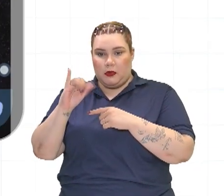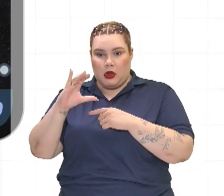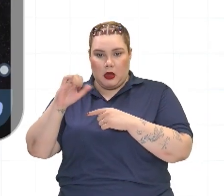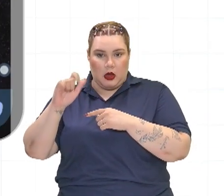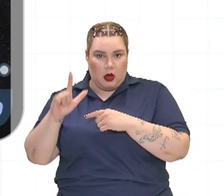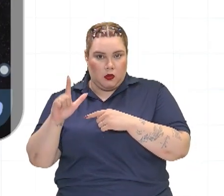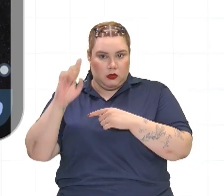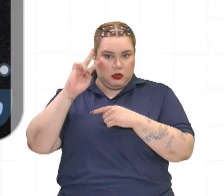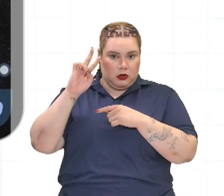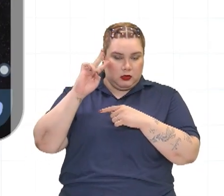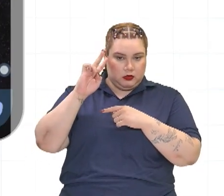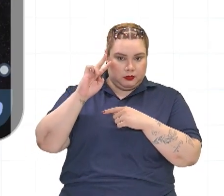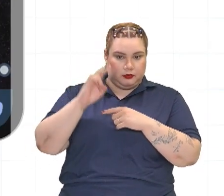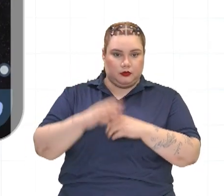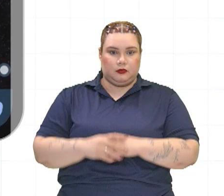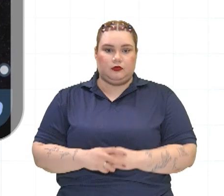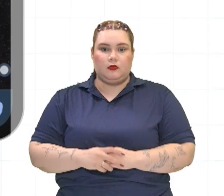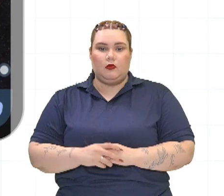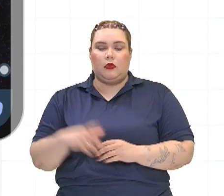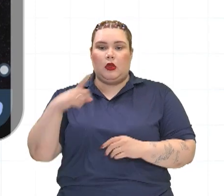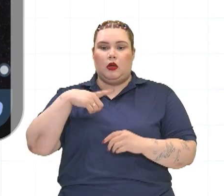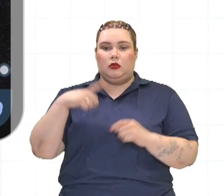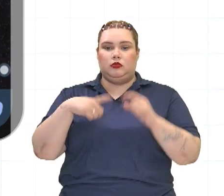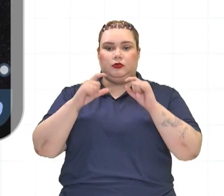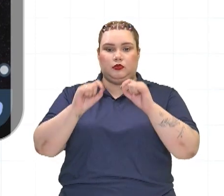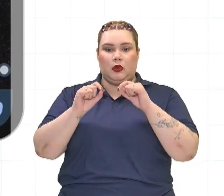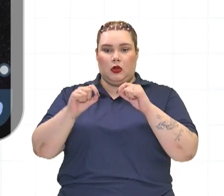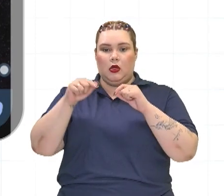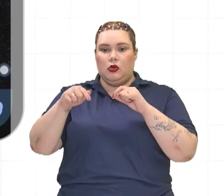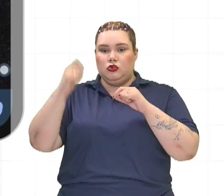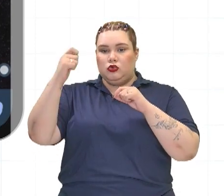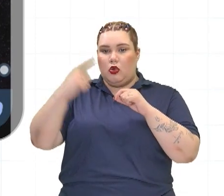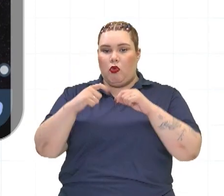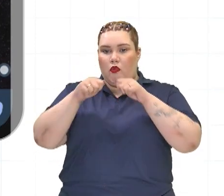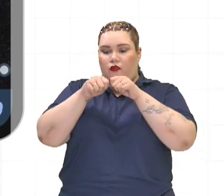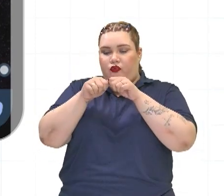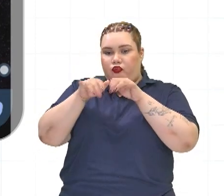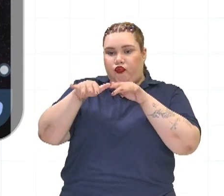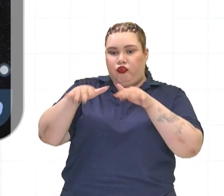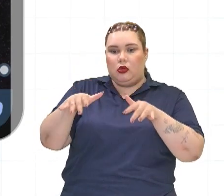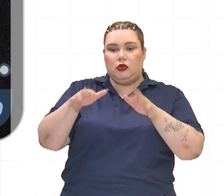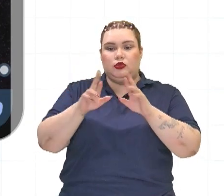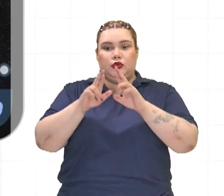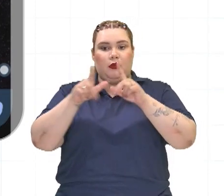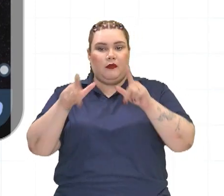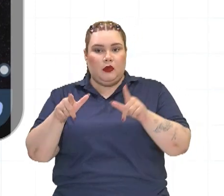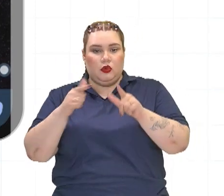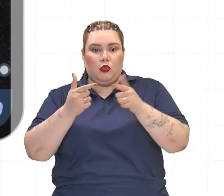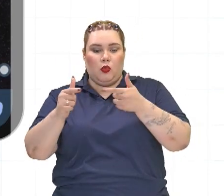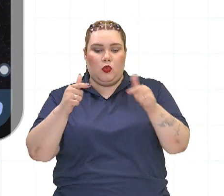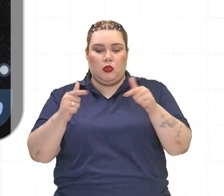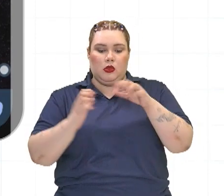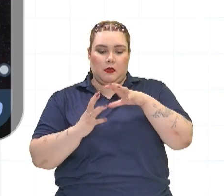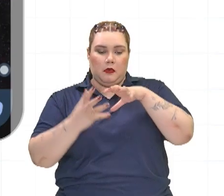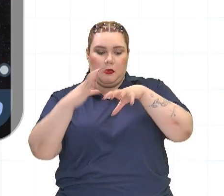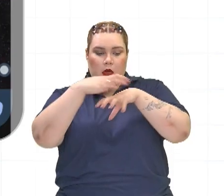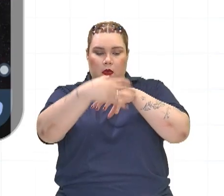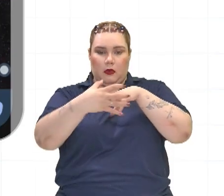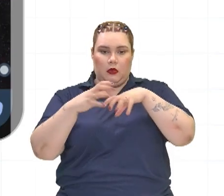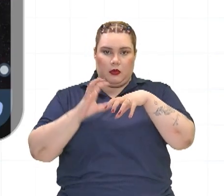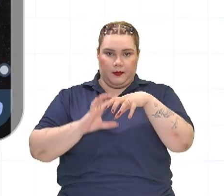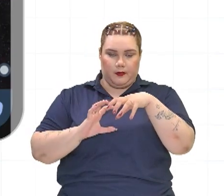intertropical. E nós temos uma distribuição desses raios solares diferente nas outras partes, né? Nas